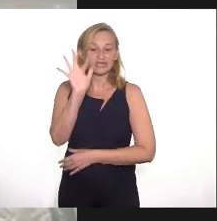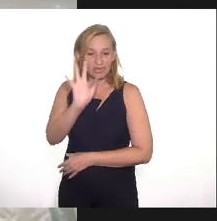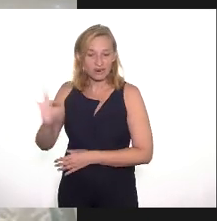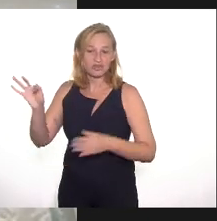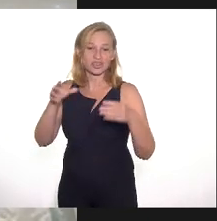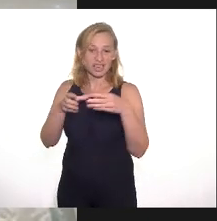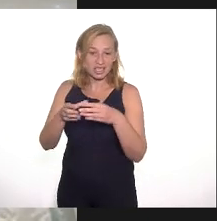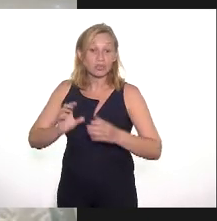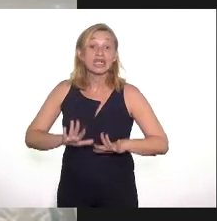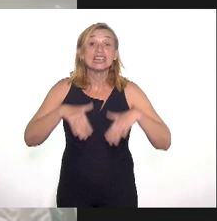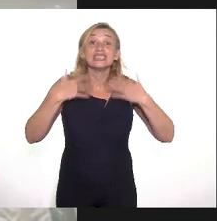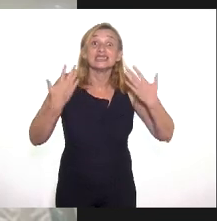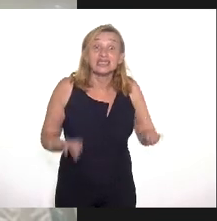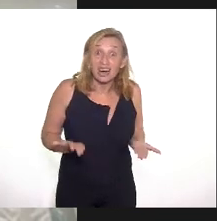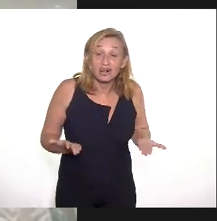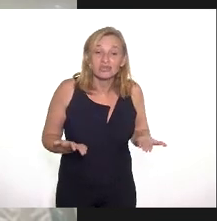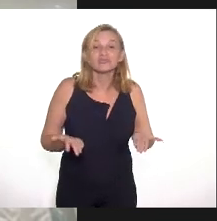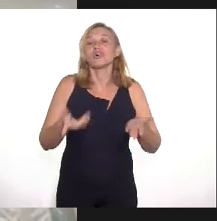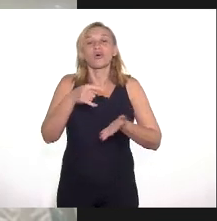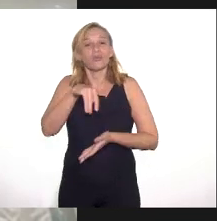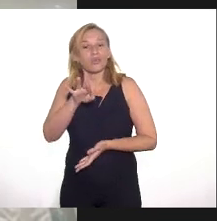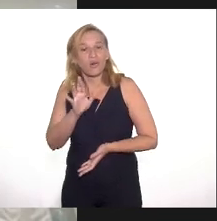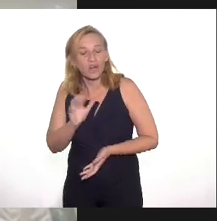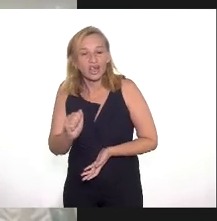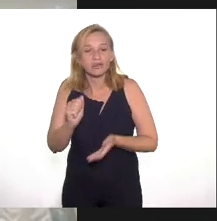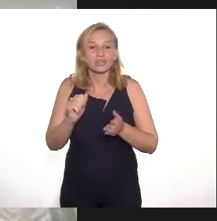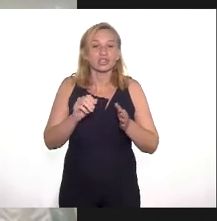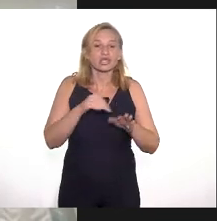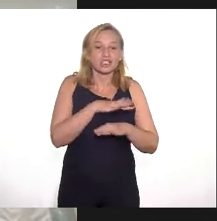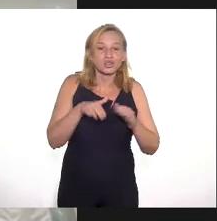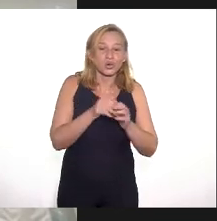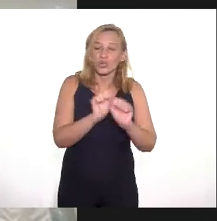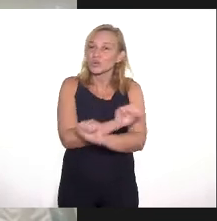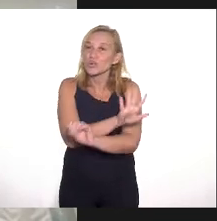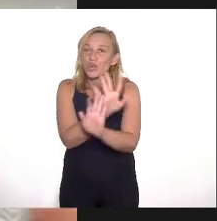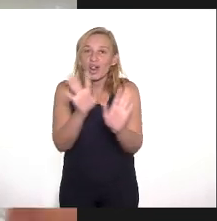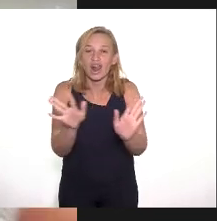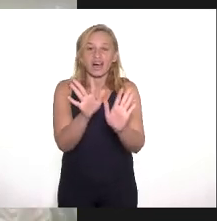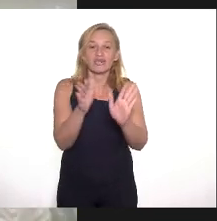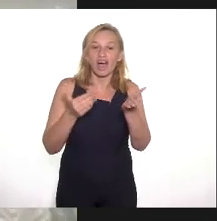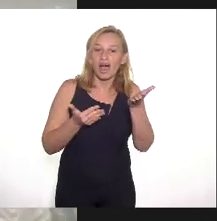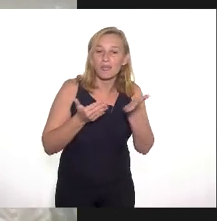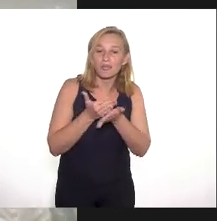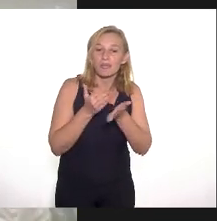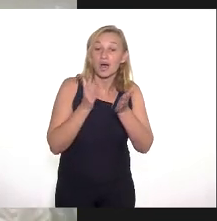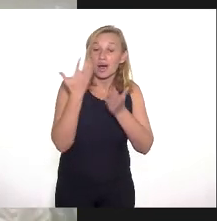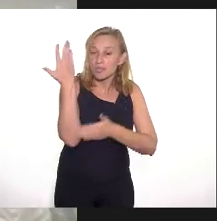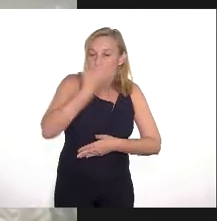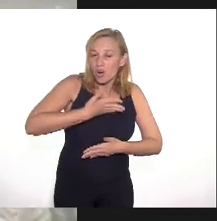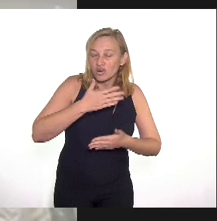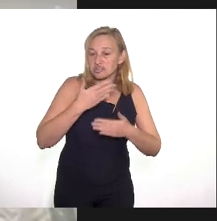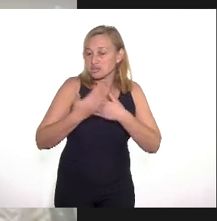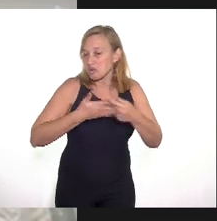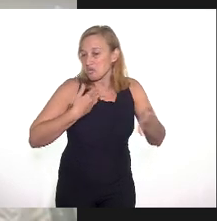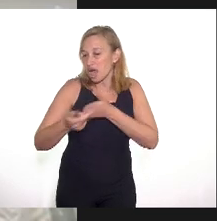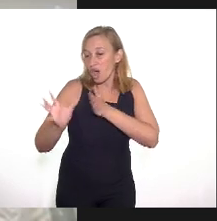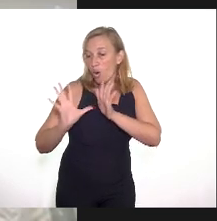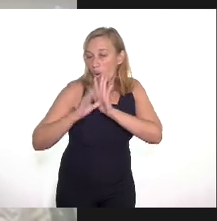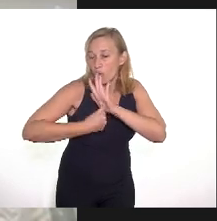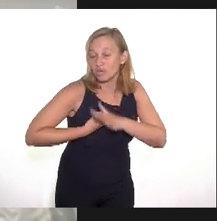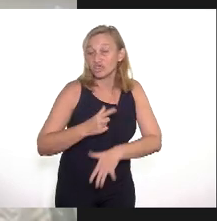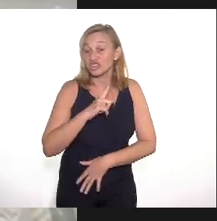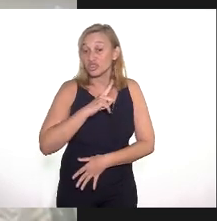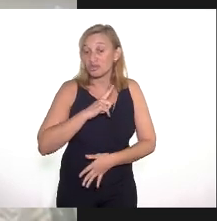federativos. Então, é um programa que está totalmente transparente, à prova de qualquer roubalheira, de